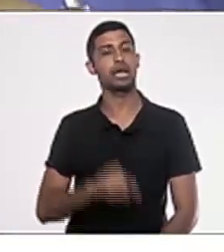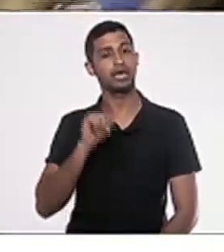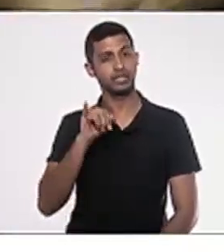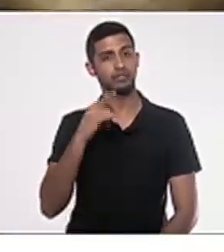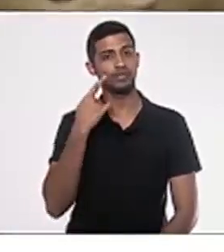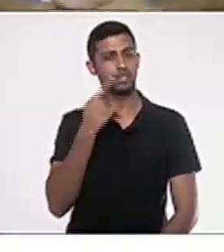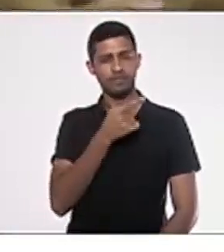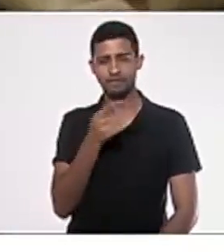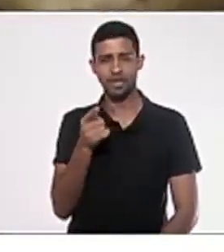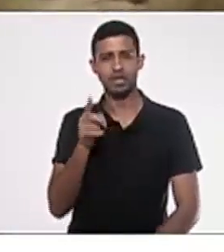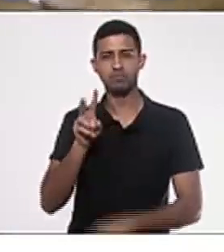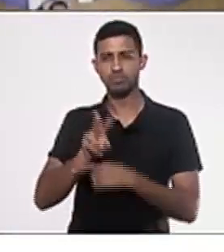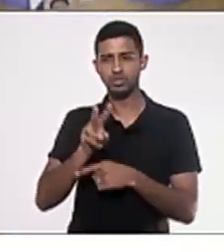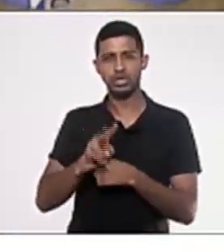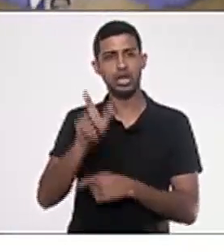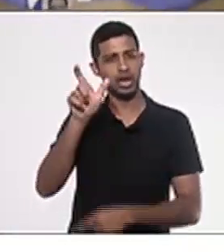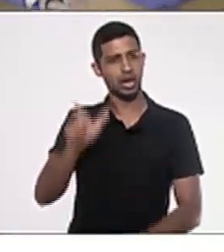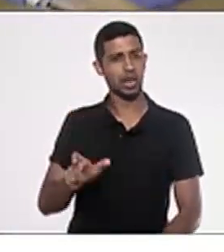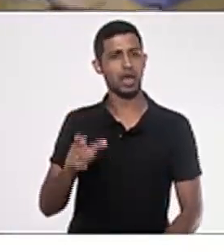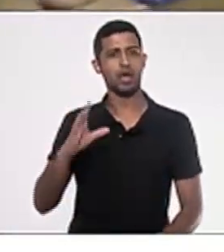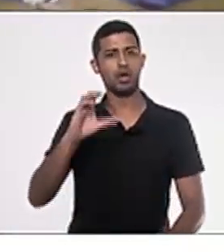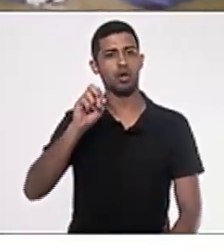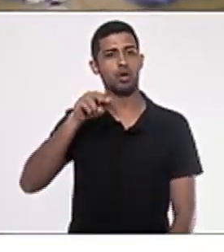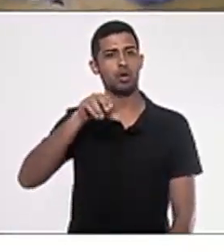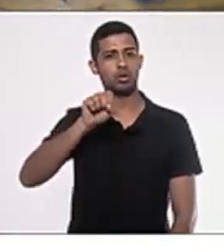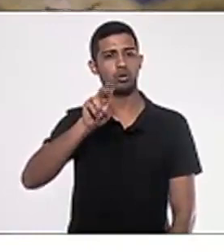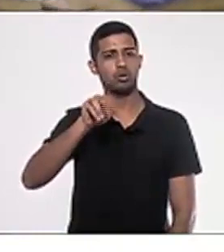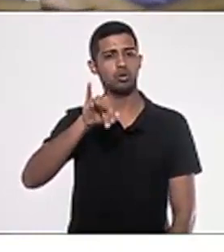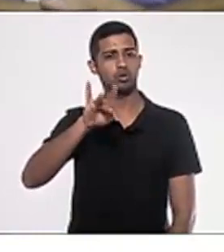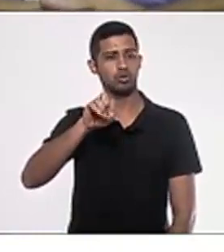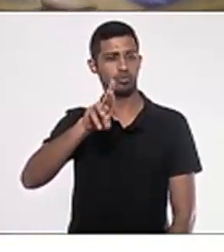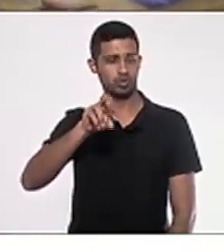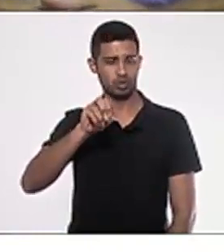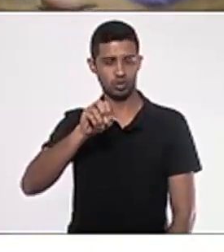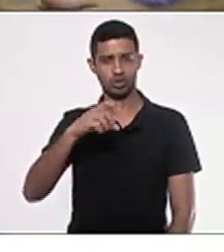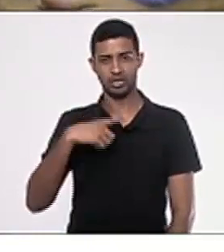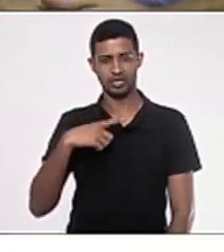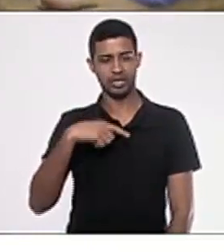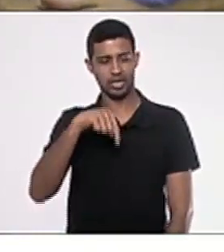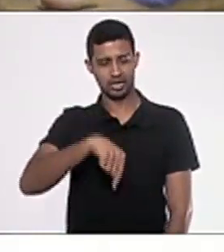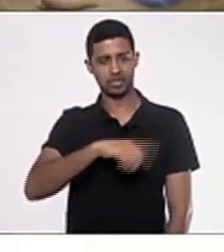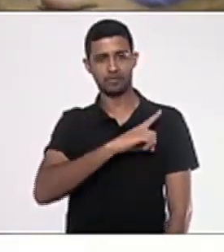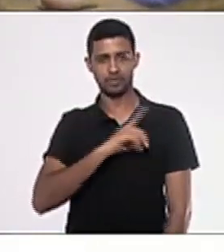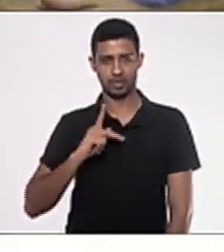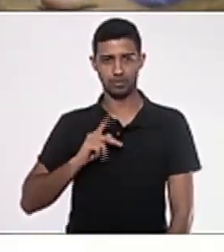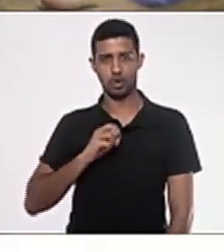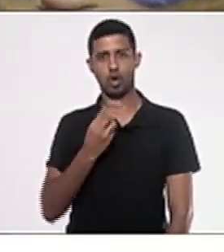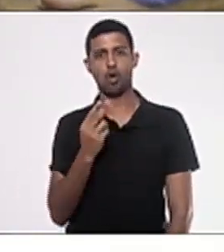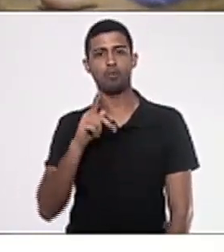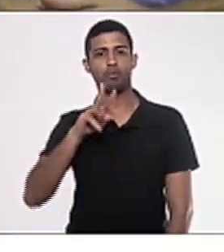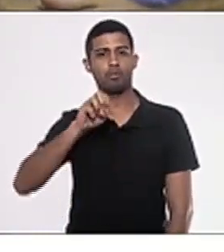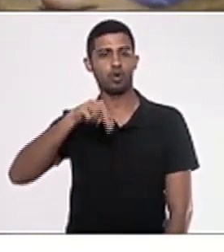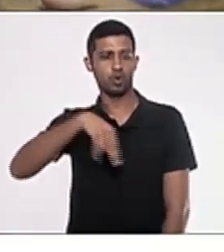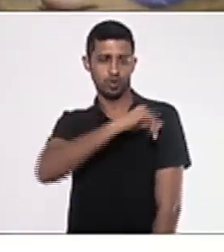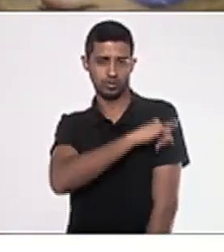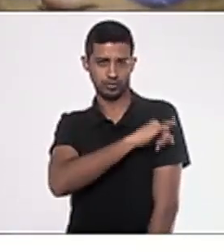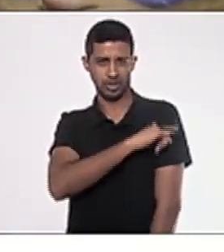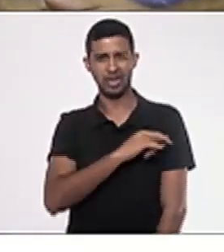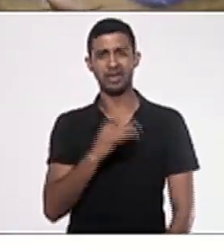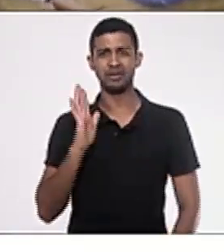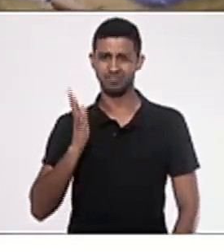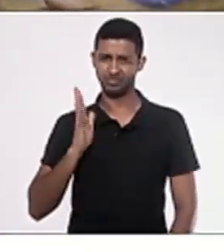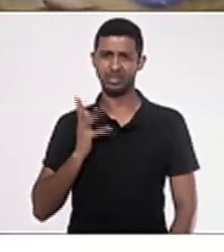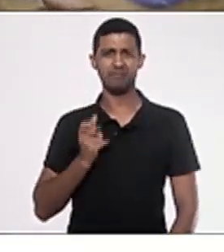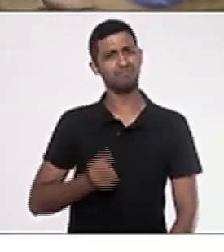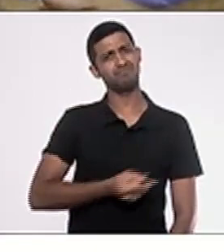de proteção e defesa do consumidor, e aí incluindo Defensoria Pública, PROCON Carioca e do Estado, ele, pela sua natureza, ele já atende